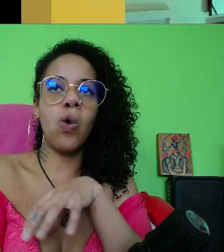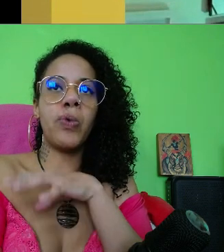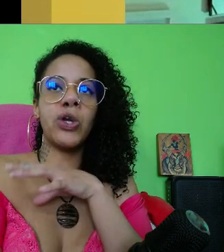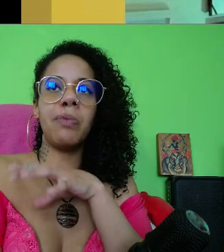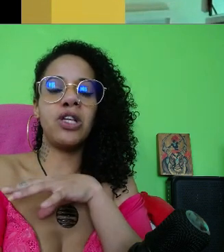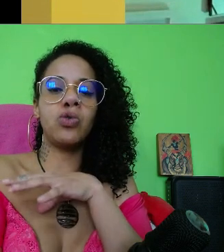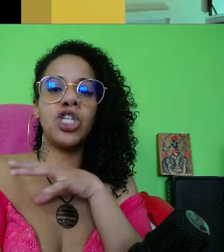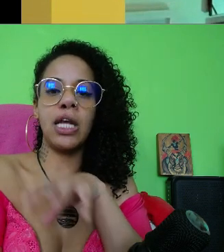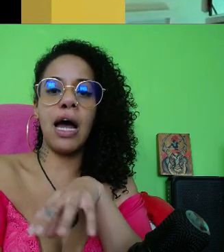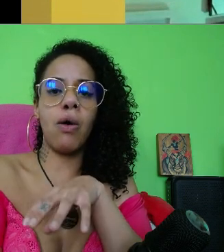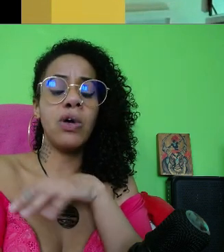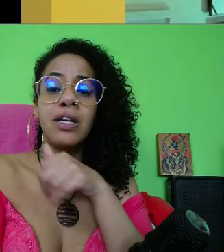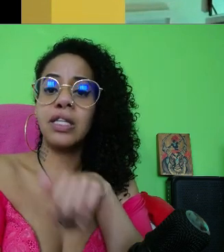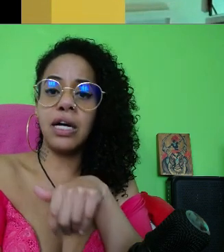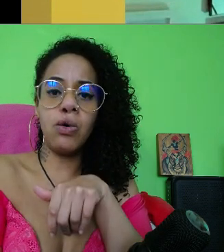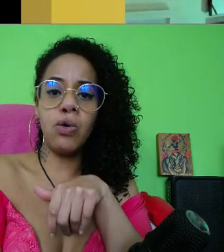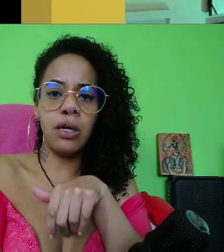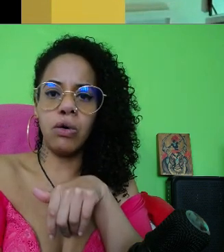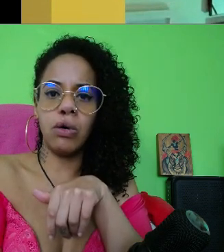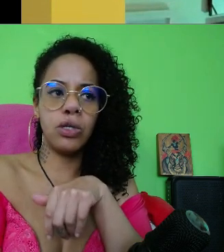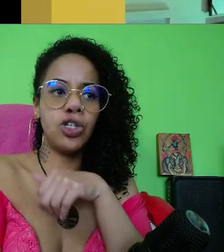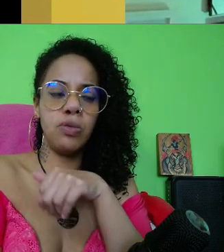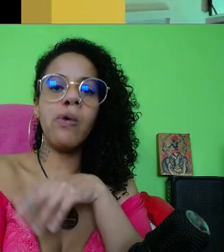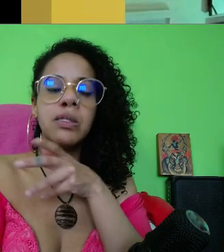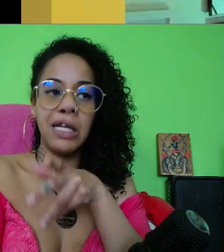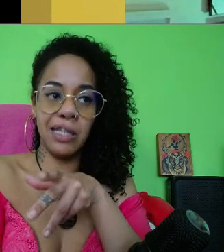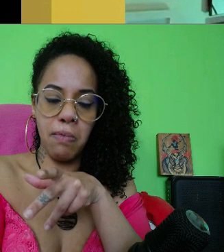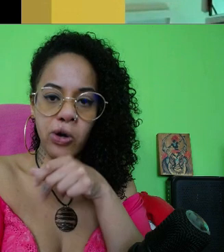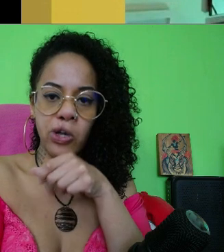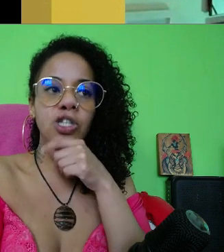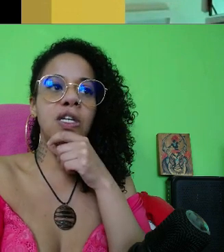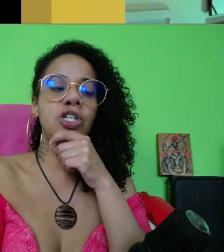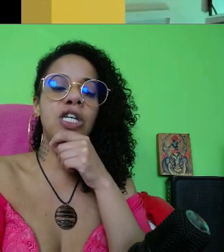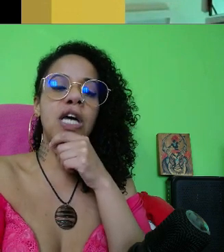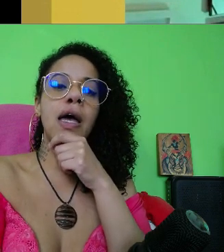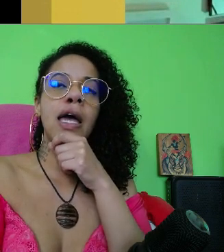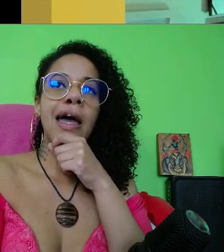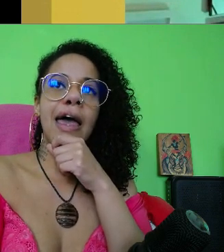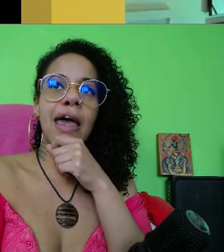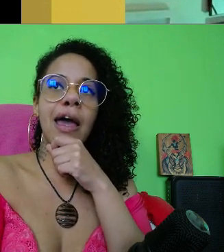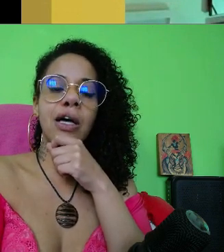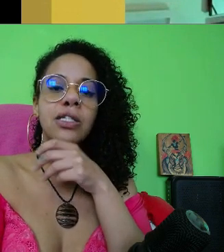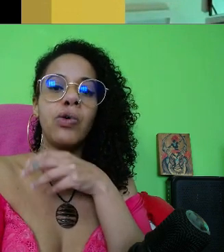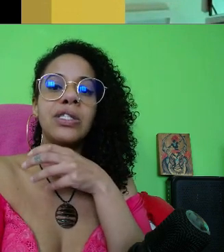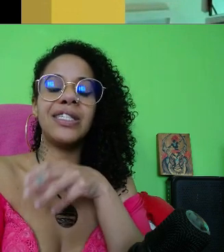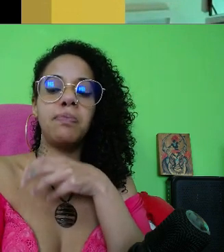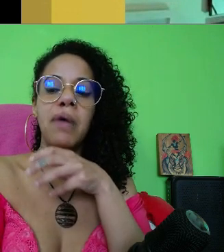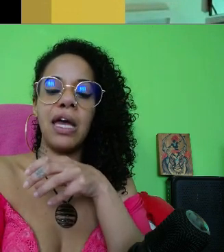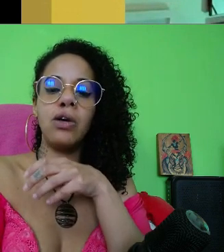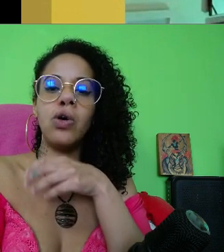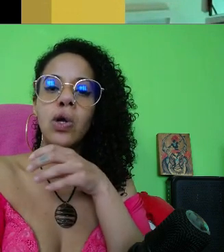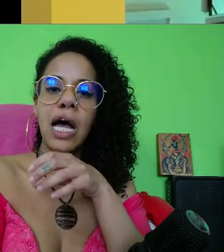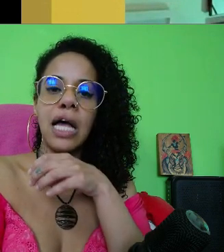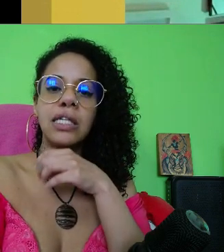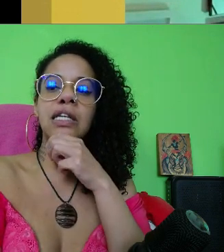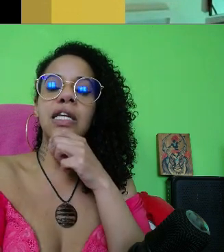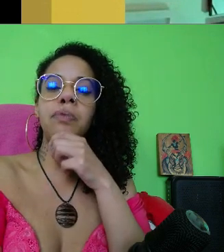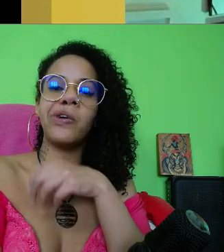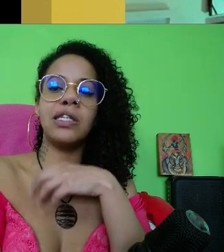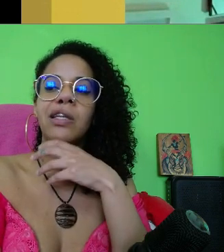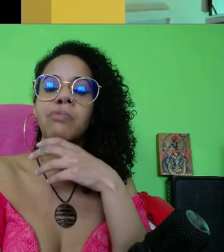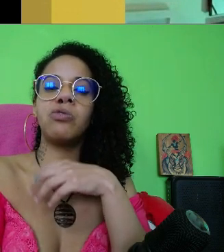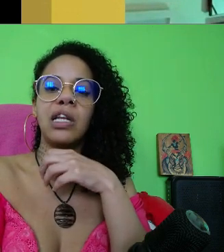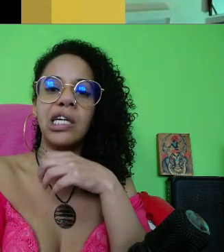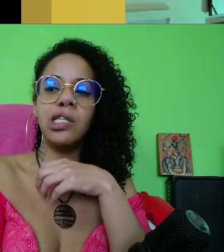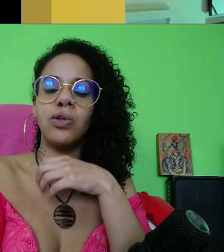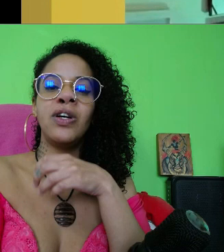um comportamento geral tranquilo de boas mas é importante deixar as coisas bem colocadas ali